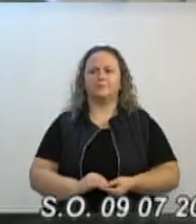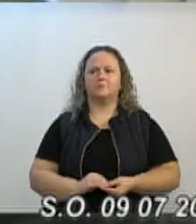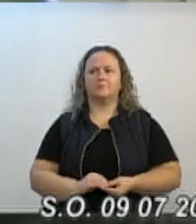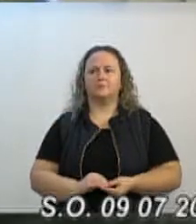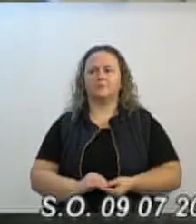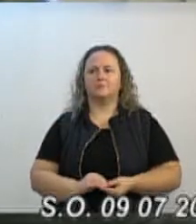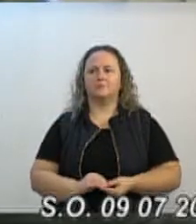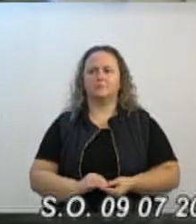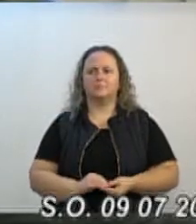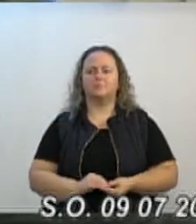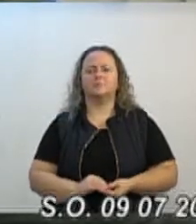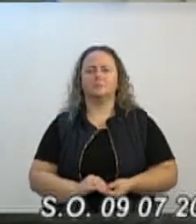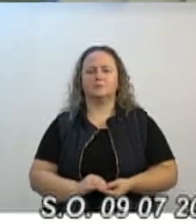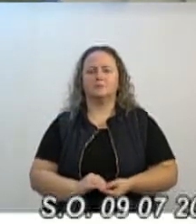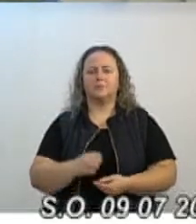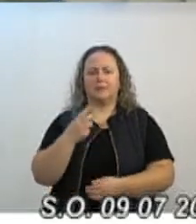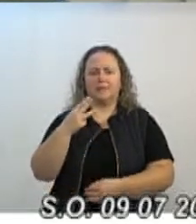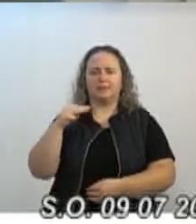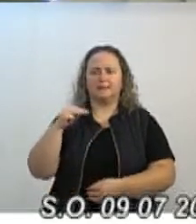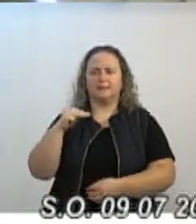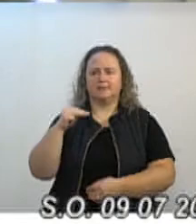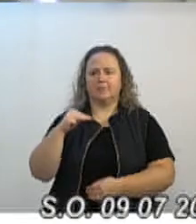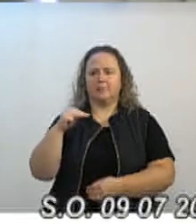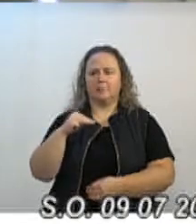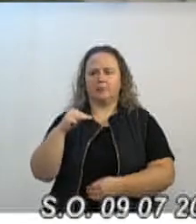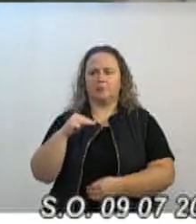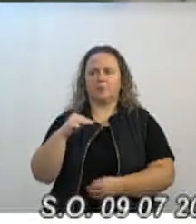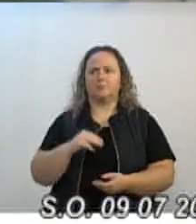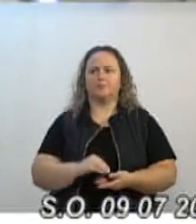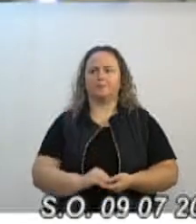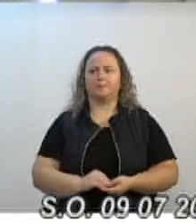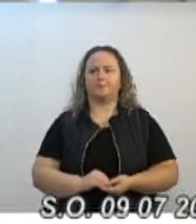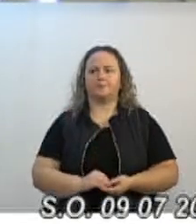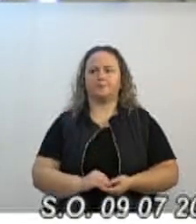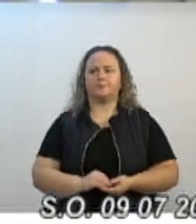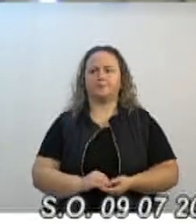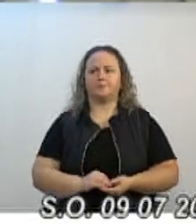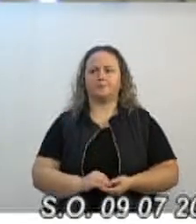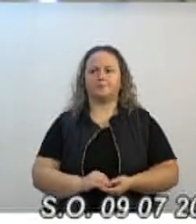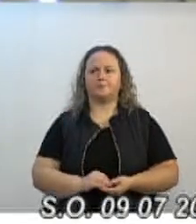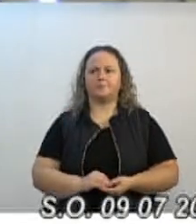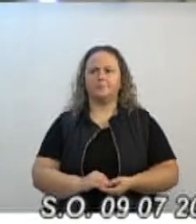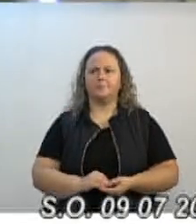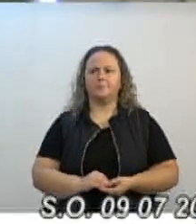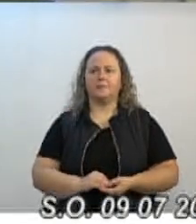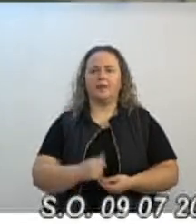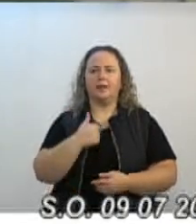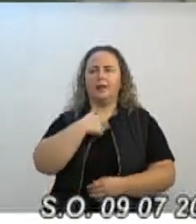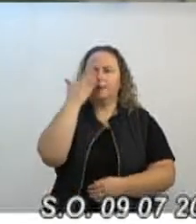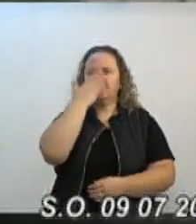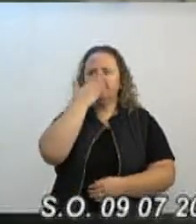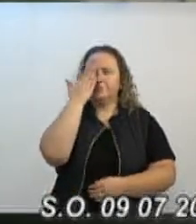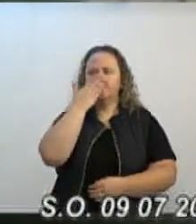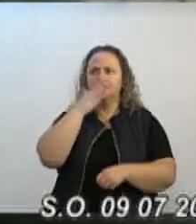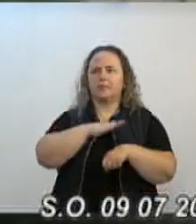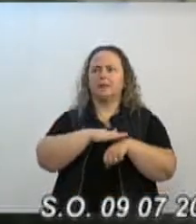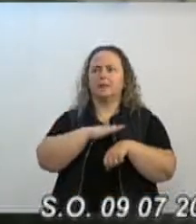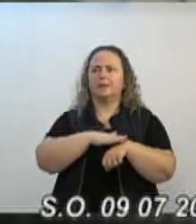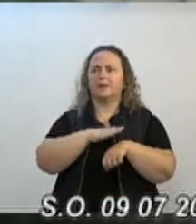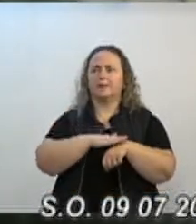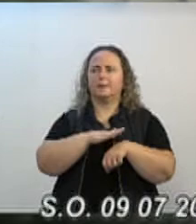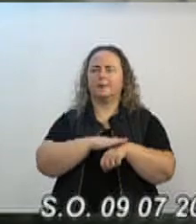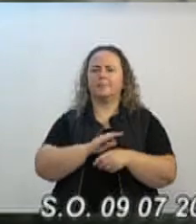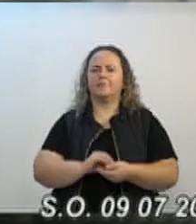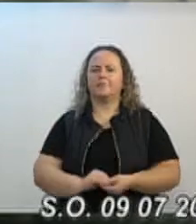Vereador Bruno, Vossa Excelência ainda tem 3 minutos para concluir seu pronunciamento. Perfeito. Qualquer coisa o senhor me avisa, porque eu não estou conseguindo ainda visualizar a questão.